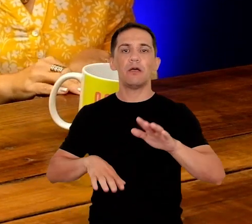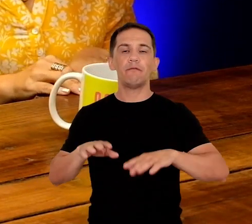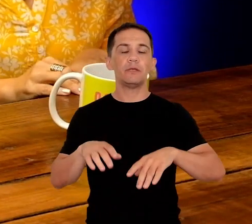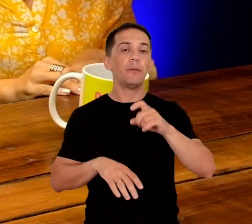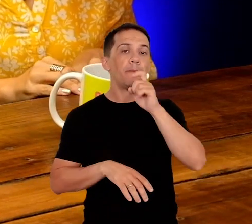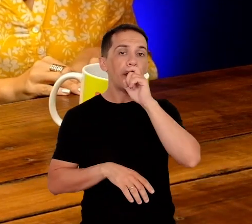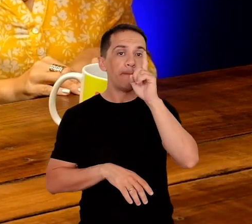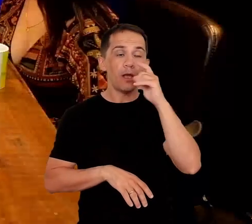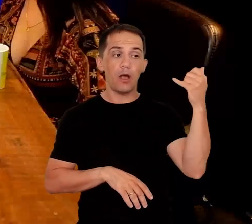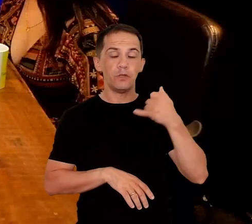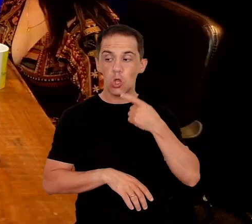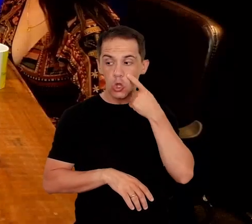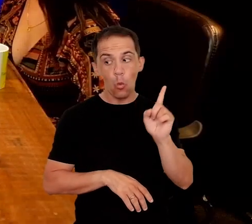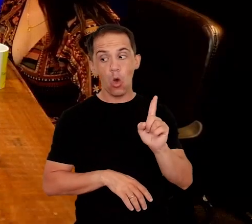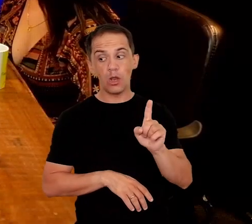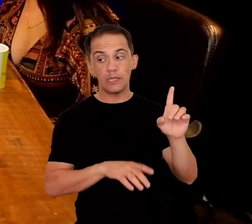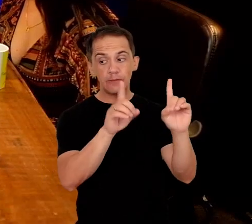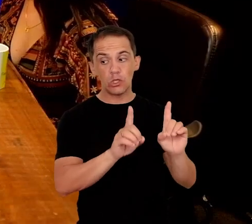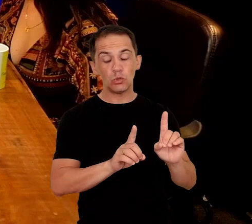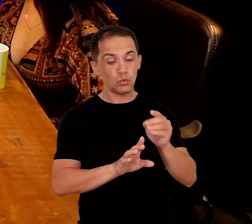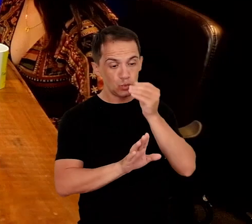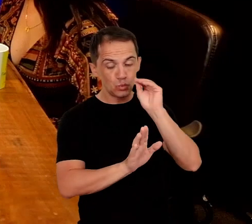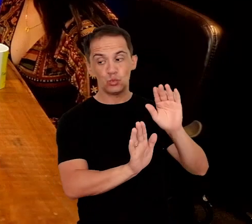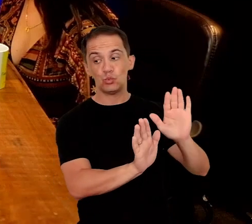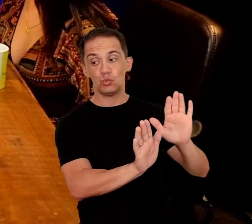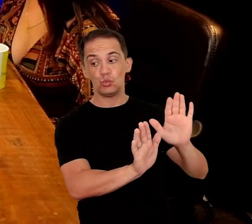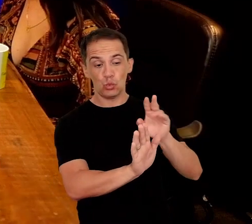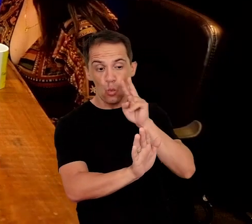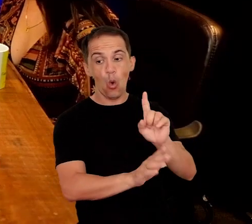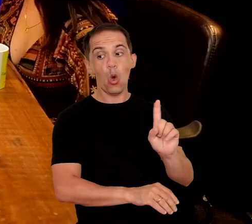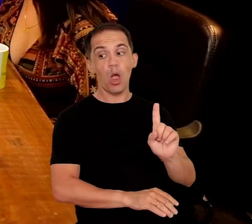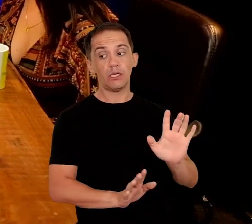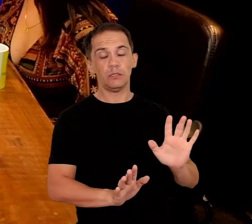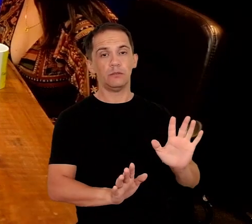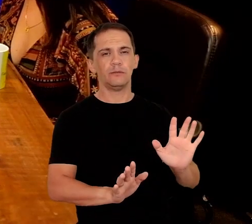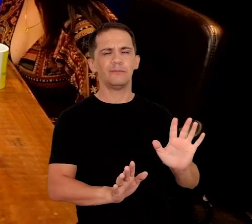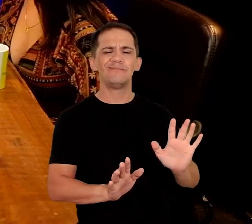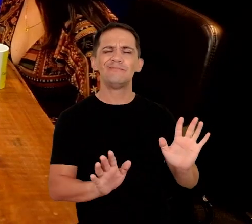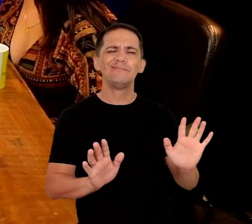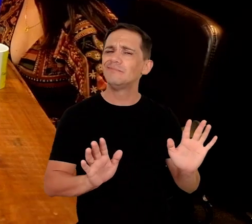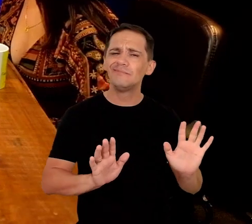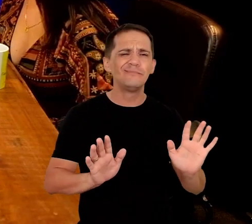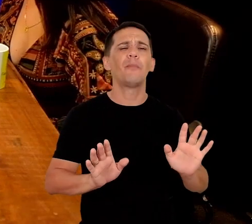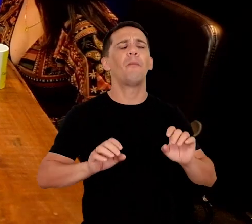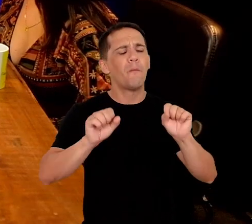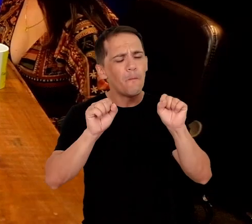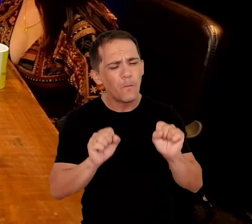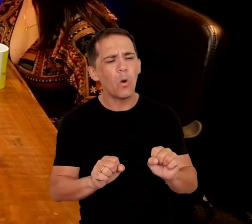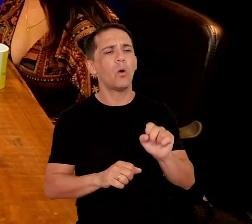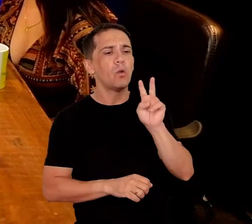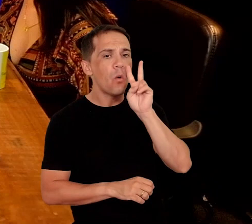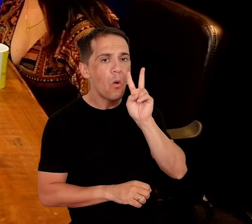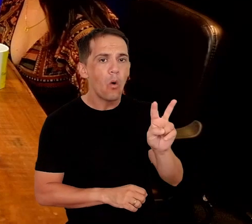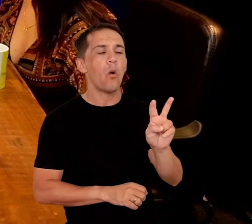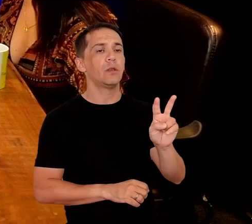ensino? Sim, os pais falavam, não fica olhando, né? Porque parece que estava sendo mal educado de ficar olhando, né? Exatamente. Tu viu que ele está sinalizando, viu que é surdo, dá o teu oi, ele